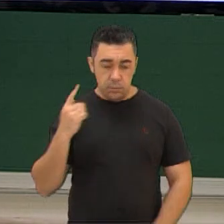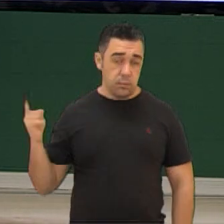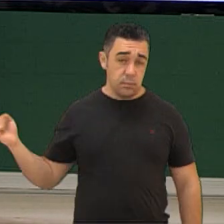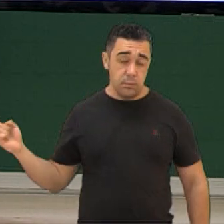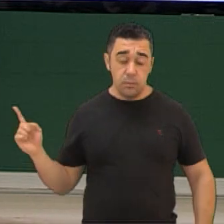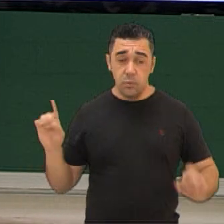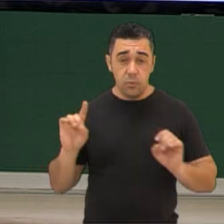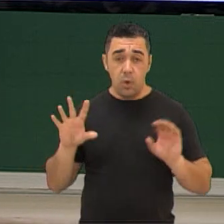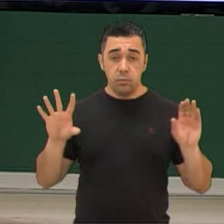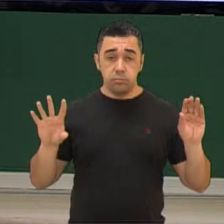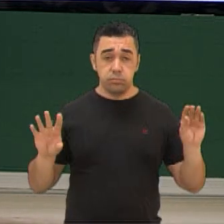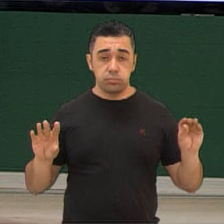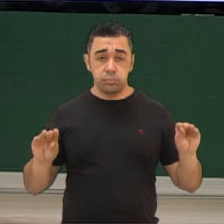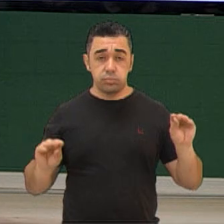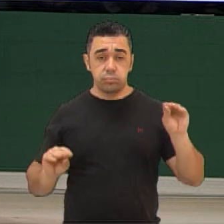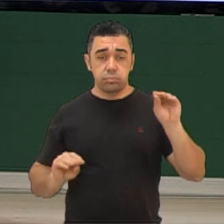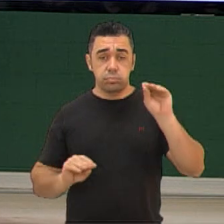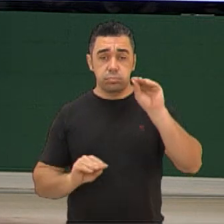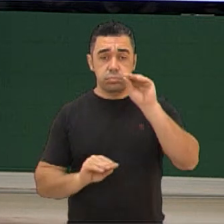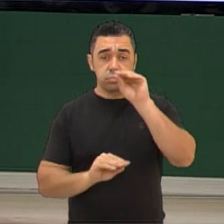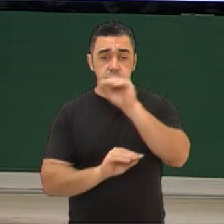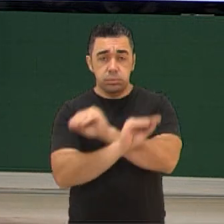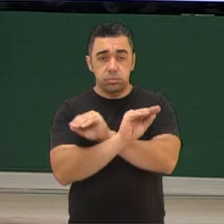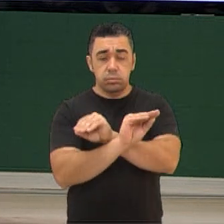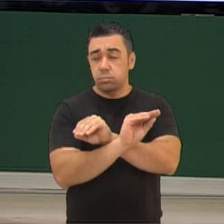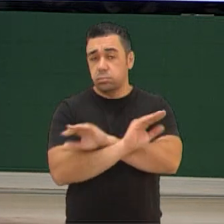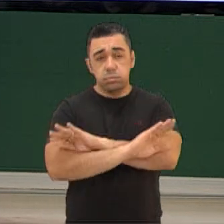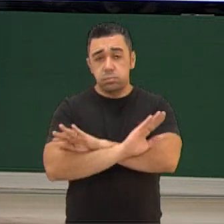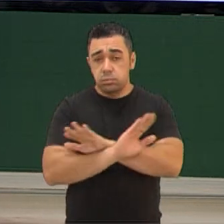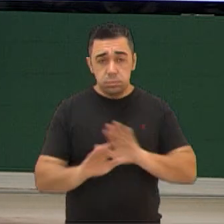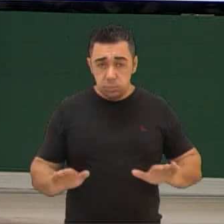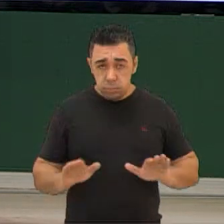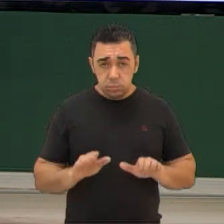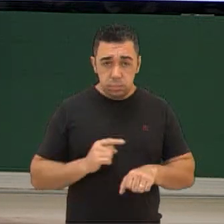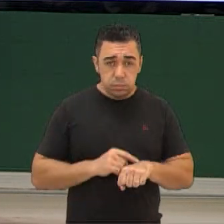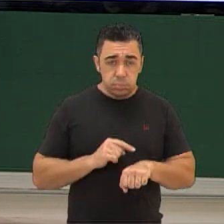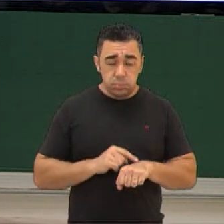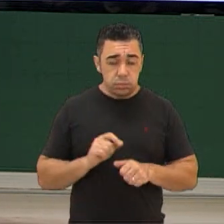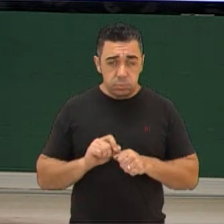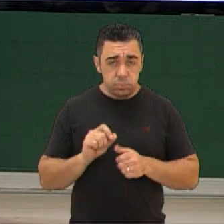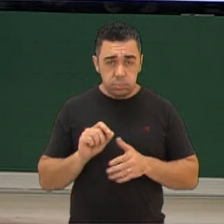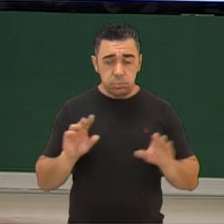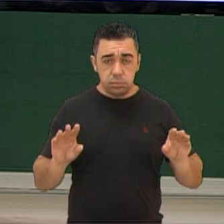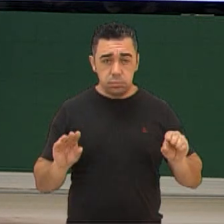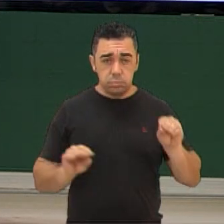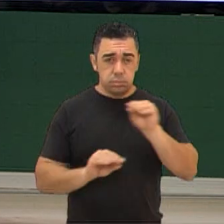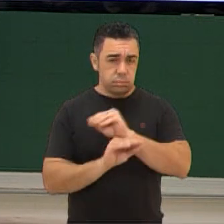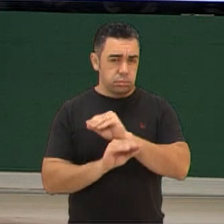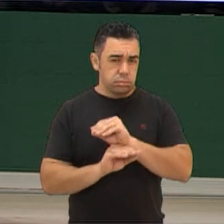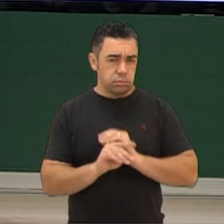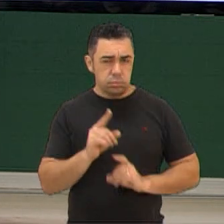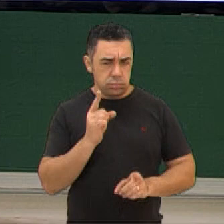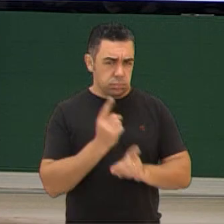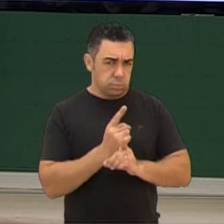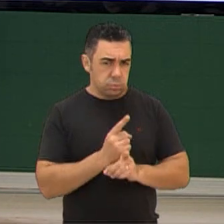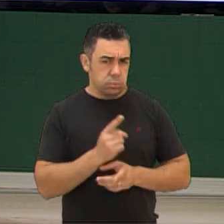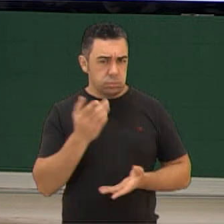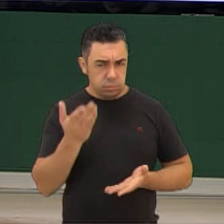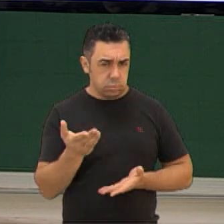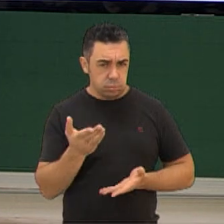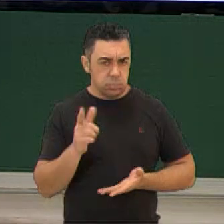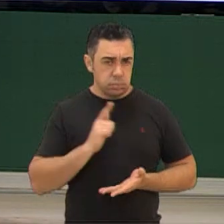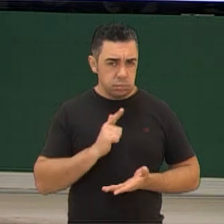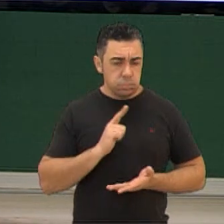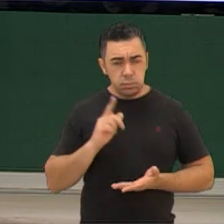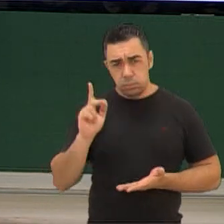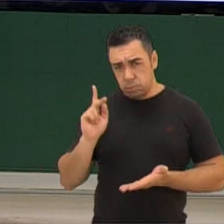só fiz a inversão da hora de escrever a sentença. Então, tente identificar se esse